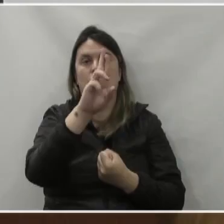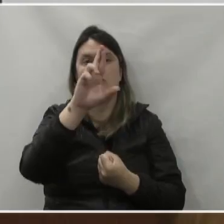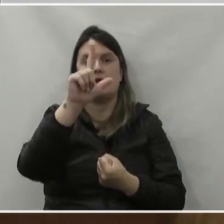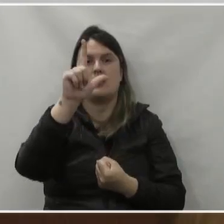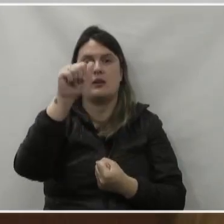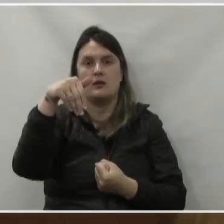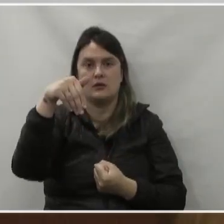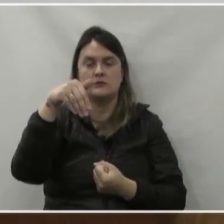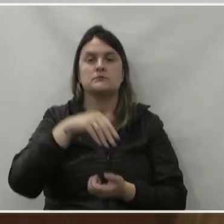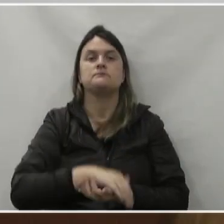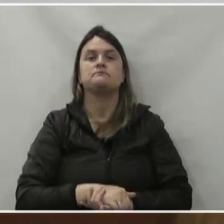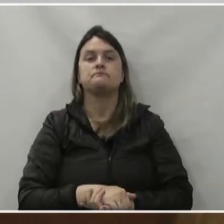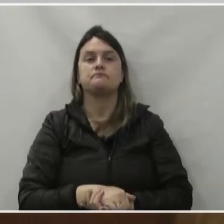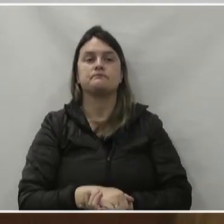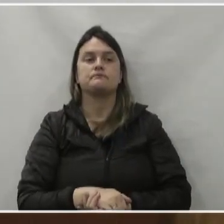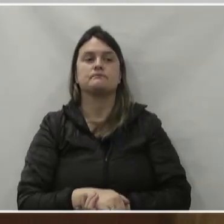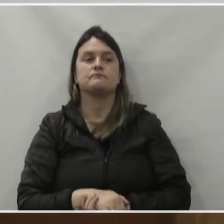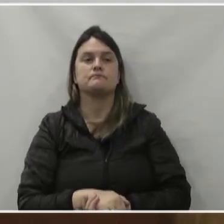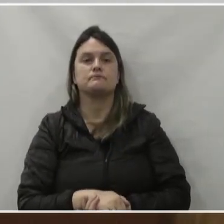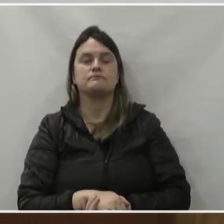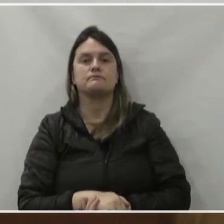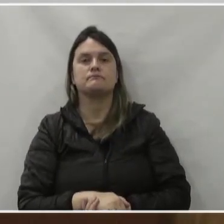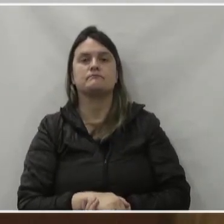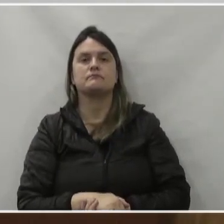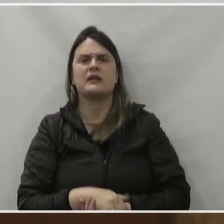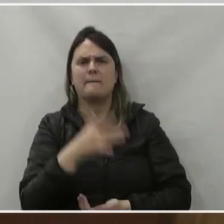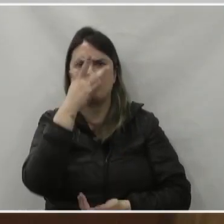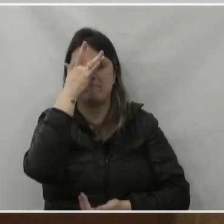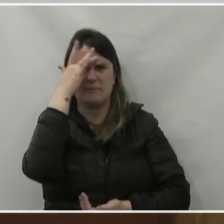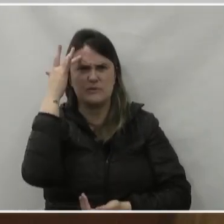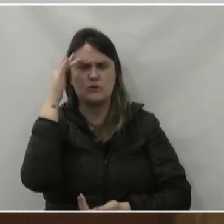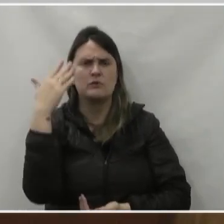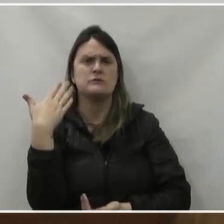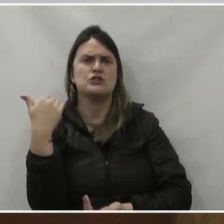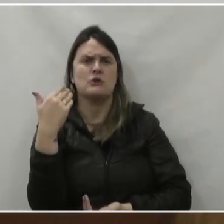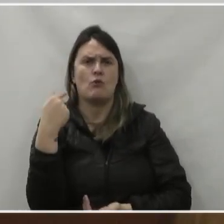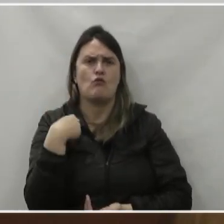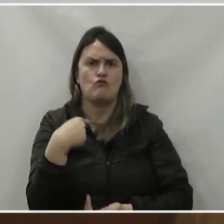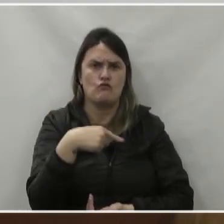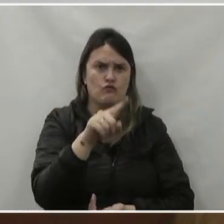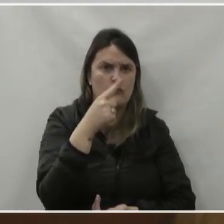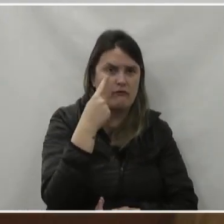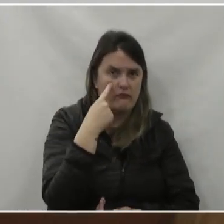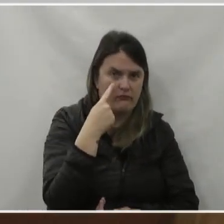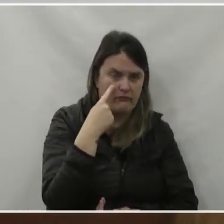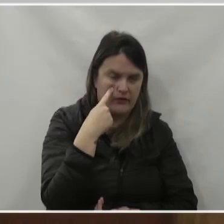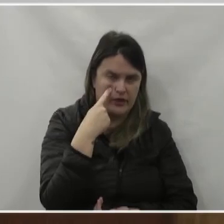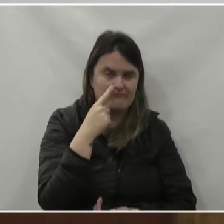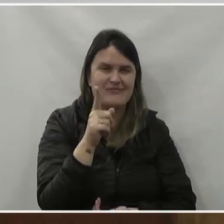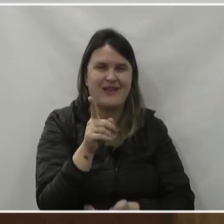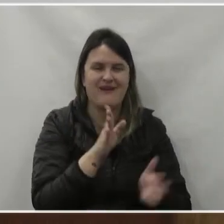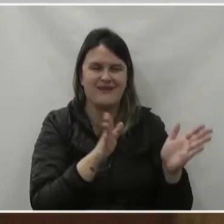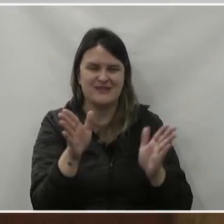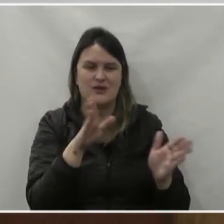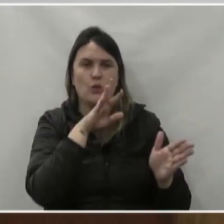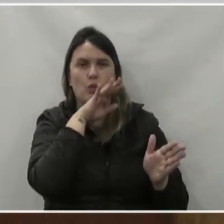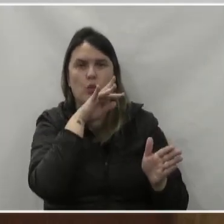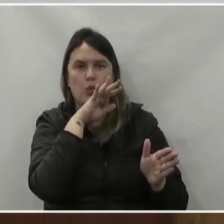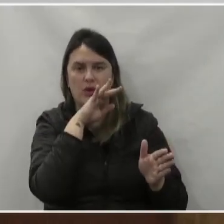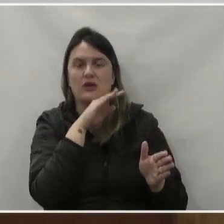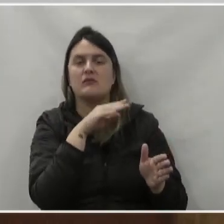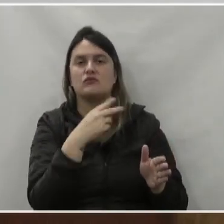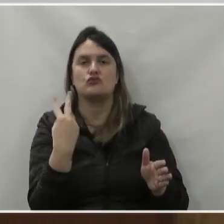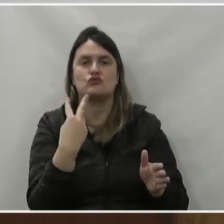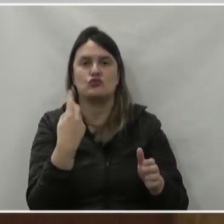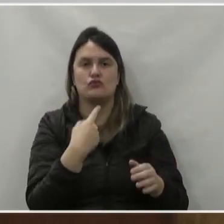São Gabriel, né, vereador? Fui convidado ali por alguns moradores, sei que é uma demanda também que chegou ao professor Márcio, então